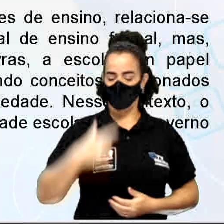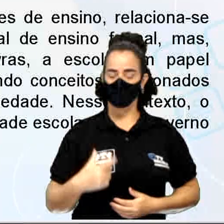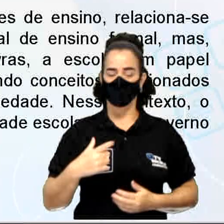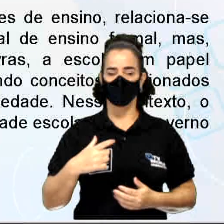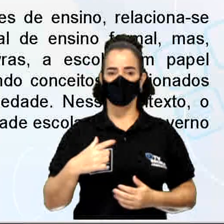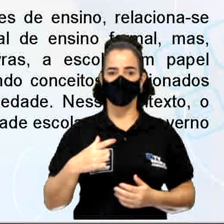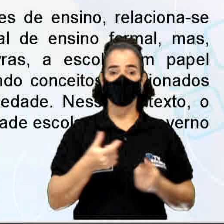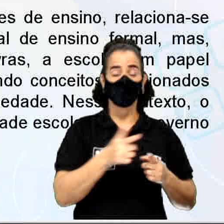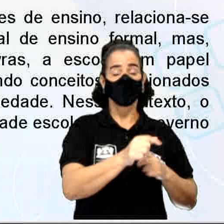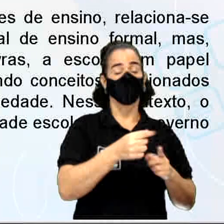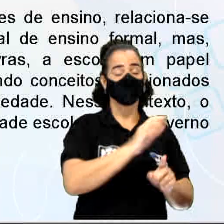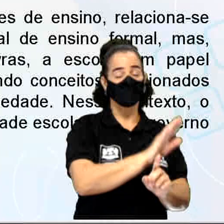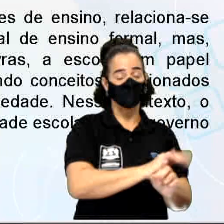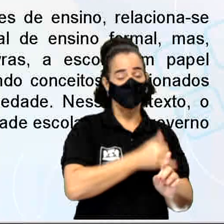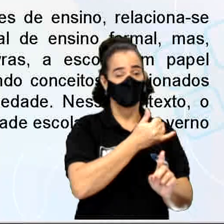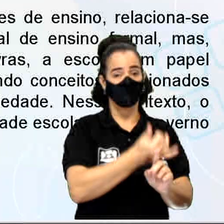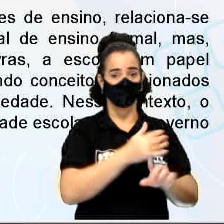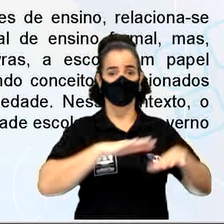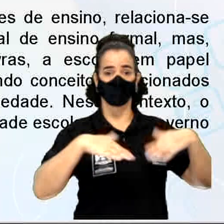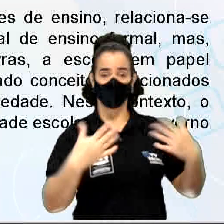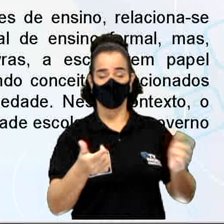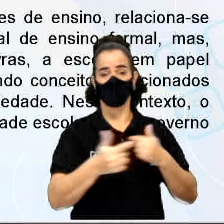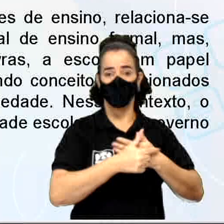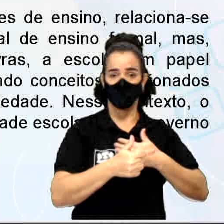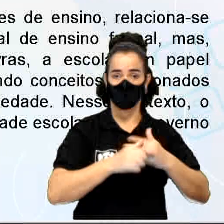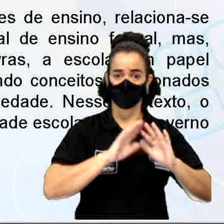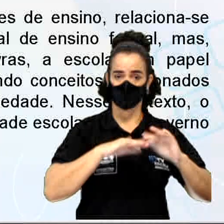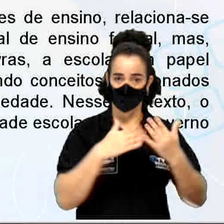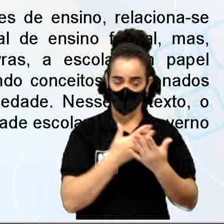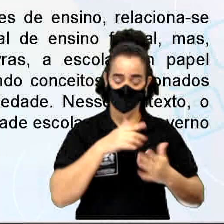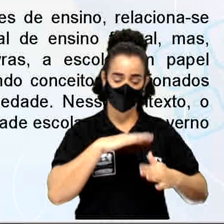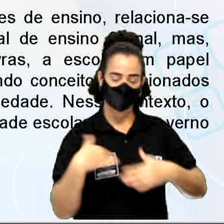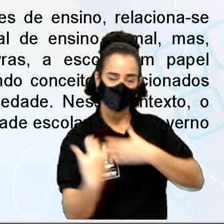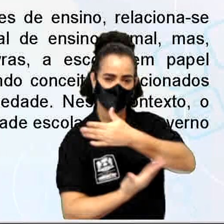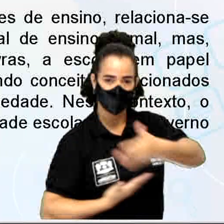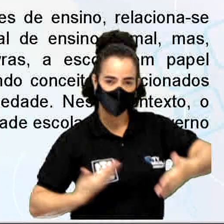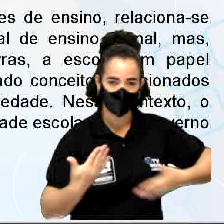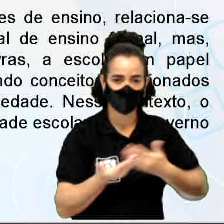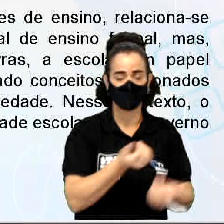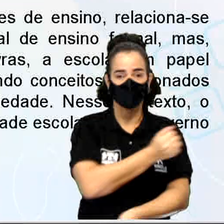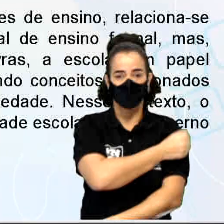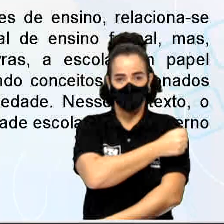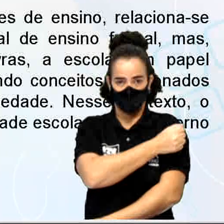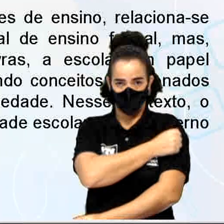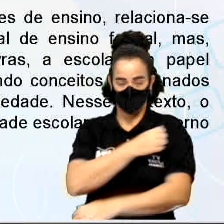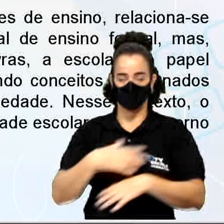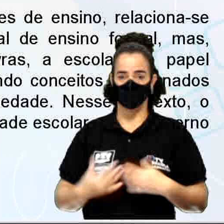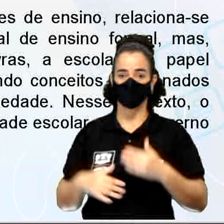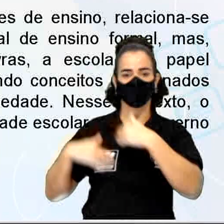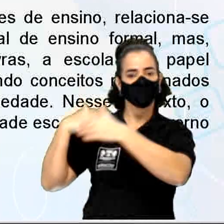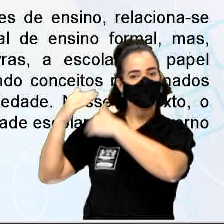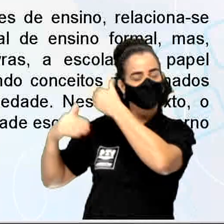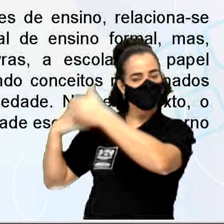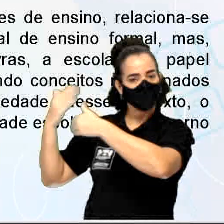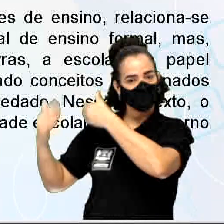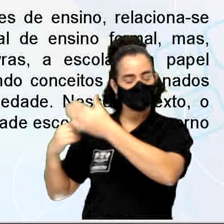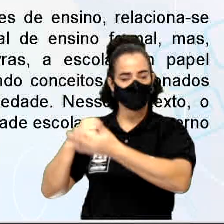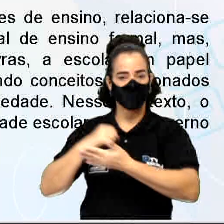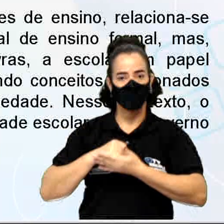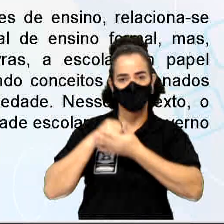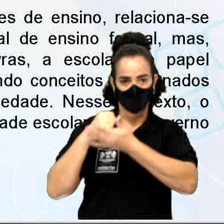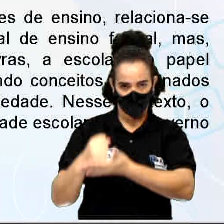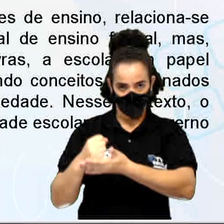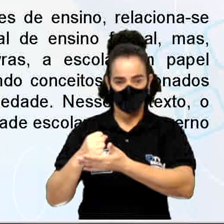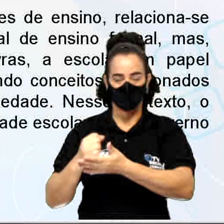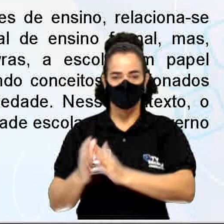papel da escola na consolidação dos valores entre seus alunos? O desenvolvimento de uma cultura de cooperação nas instituições de